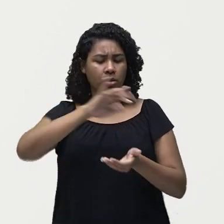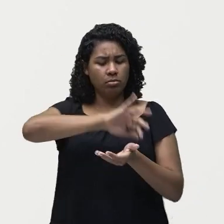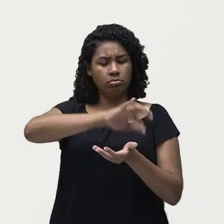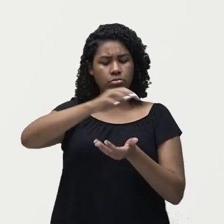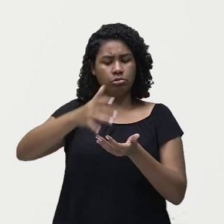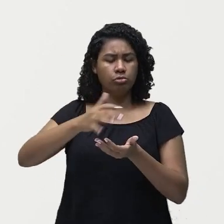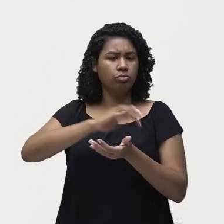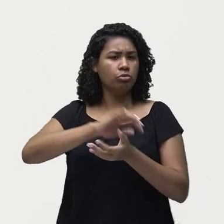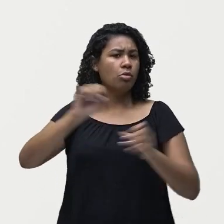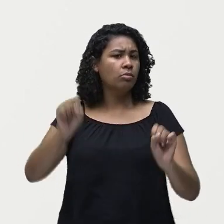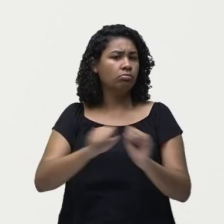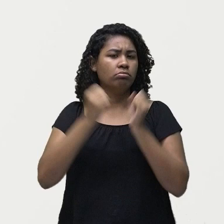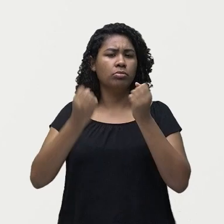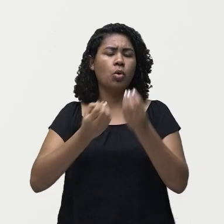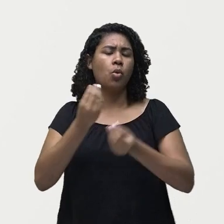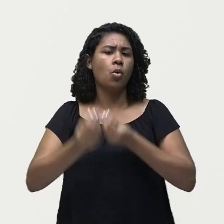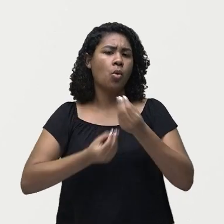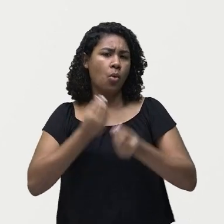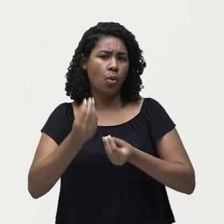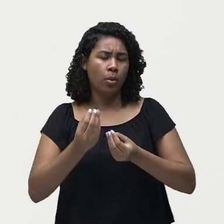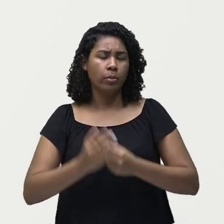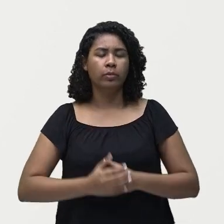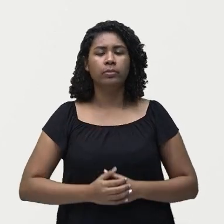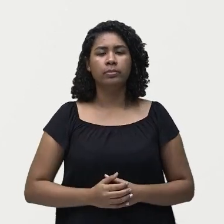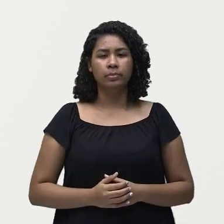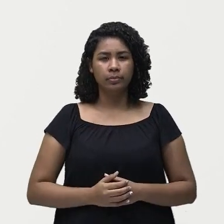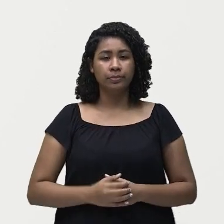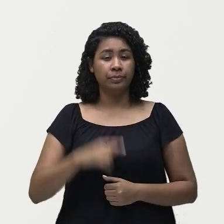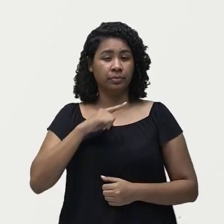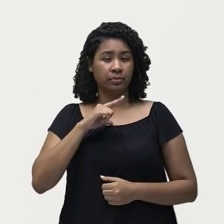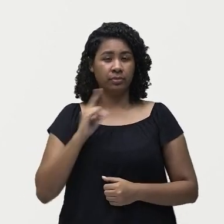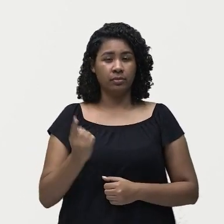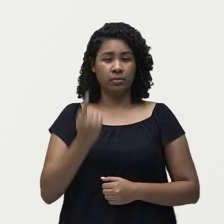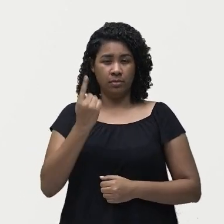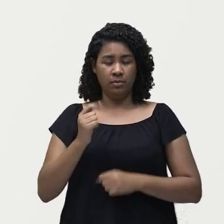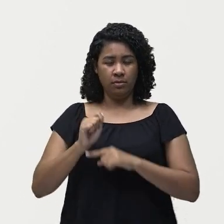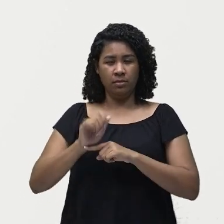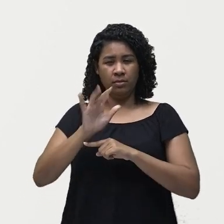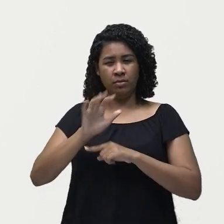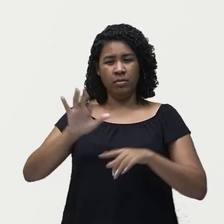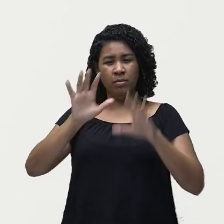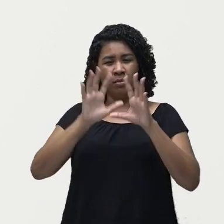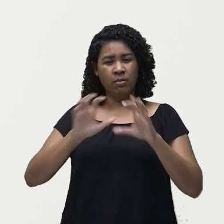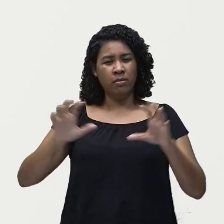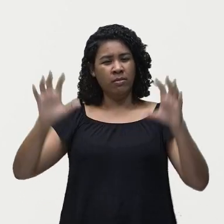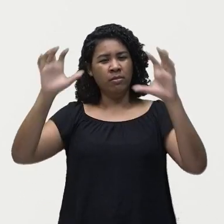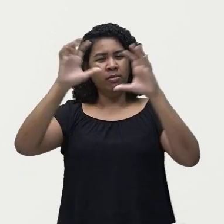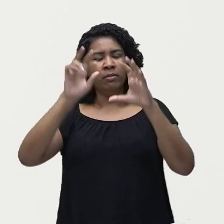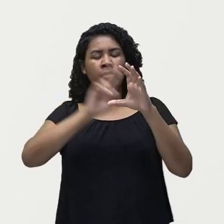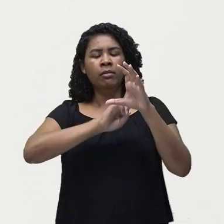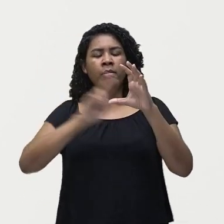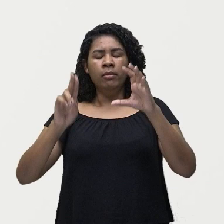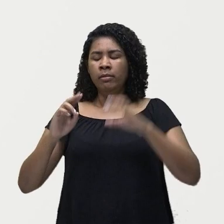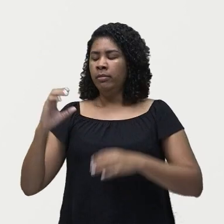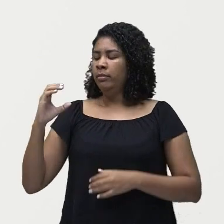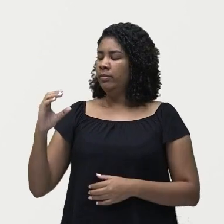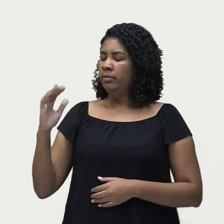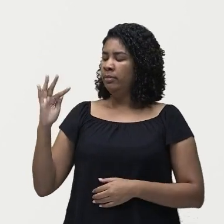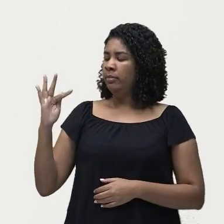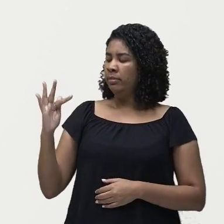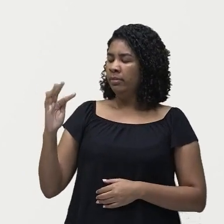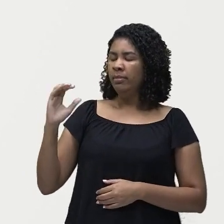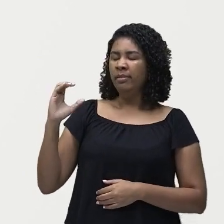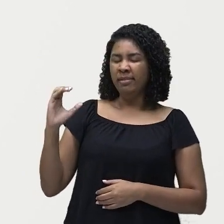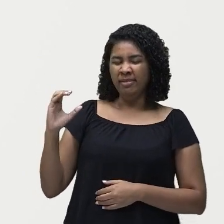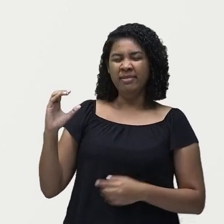da camada de ozônio. Aqui a gente tem um gás que é chamado de CFC.